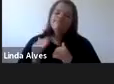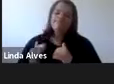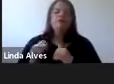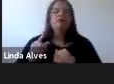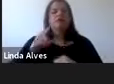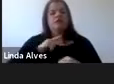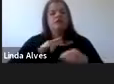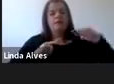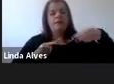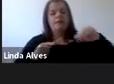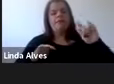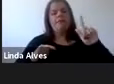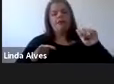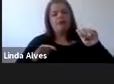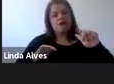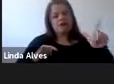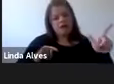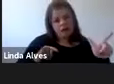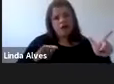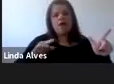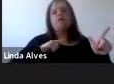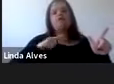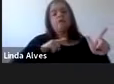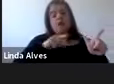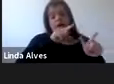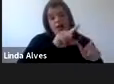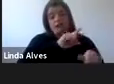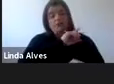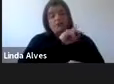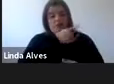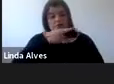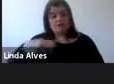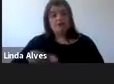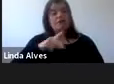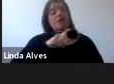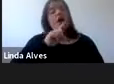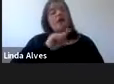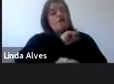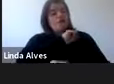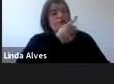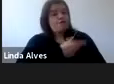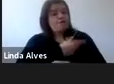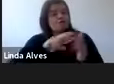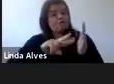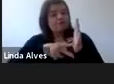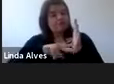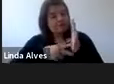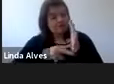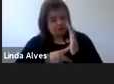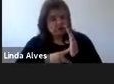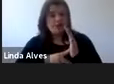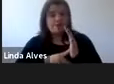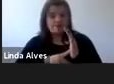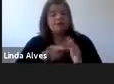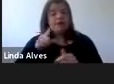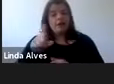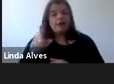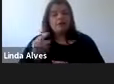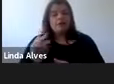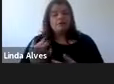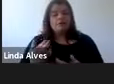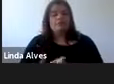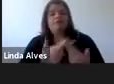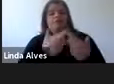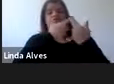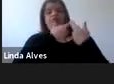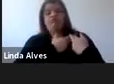Miguel, que é presidente da CNTM, presidente também da Força Sindical Nacional, certo? E, inclusive, na CNTM, ele me delegou